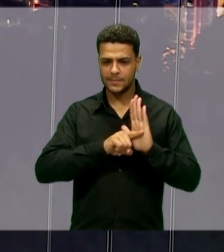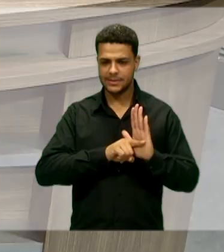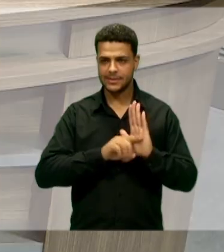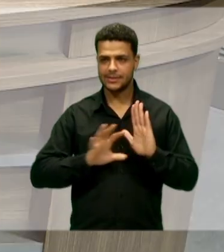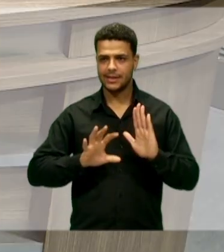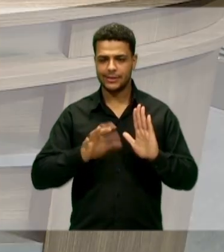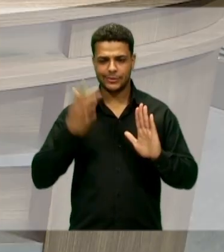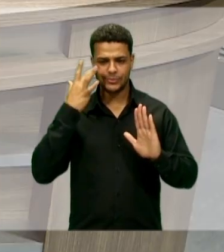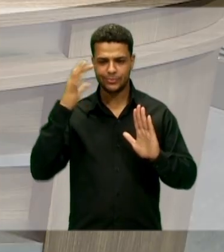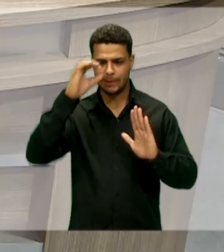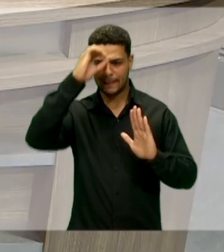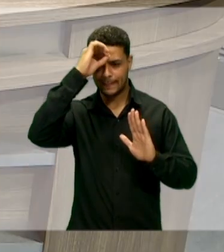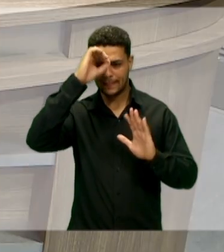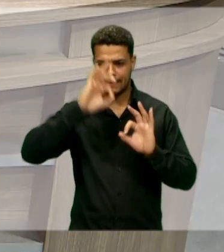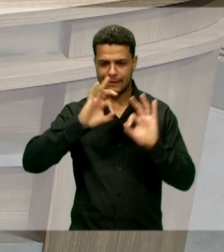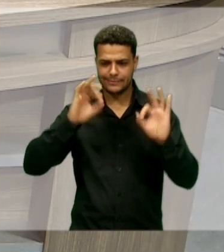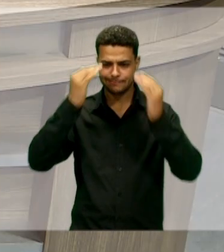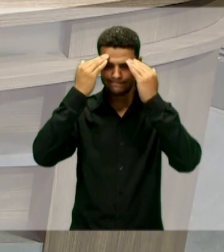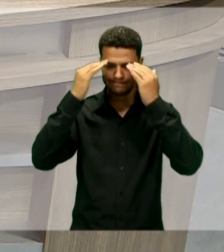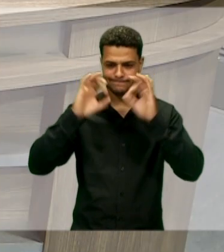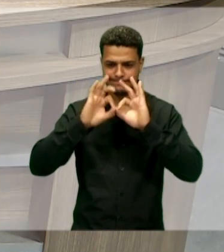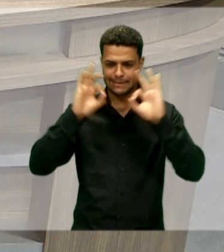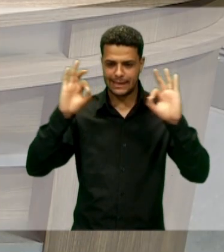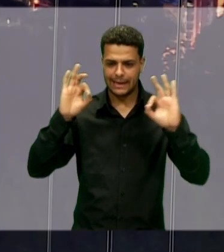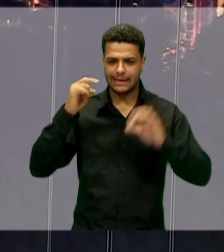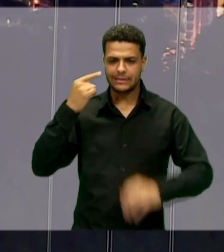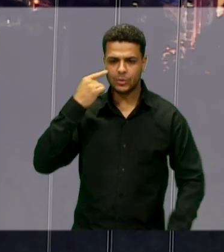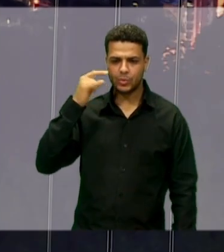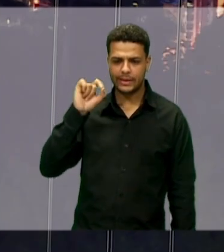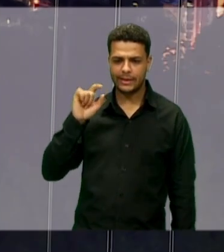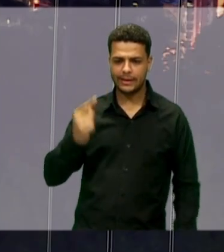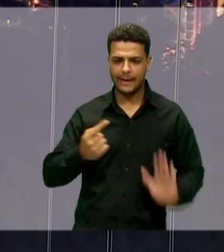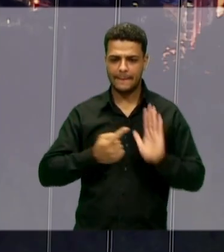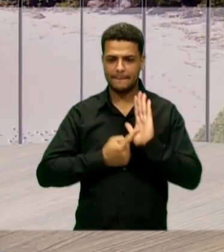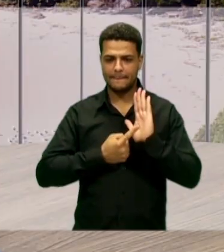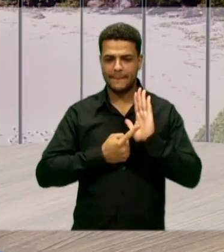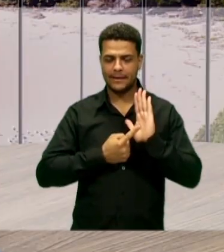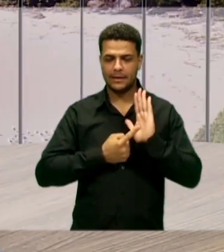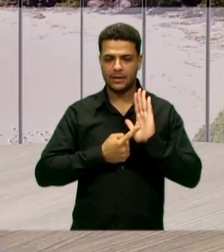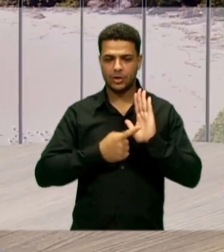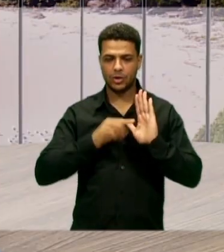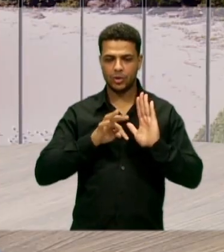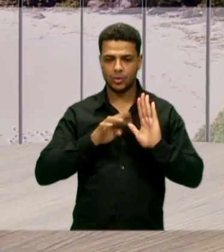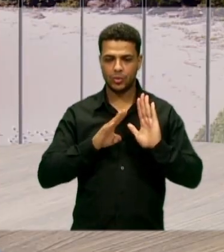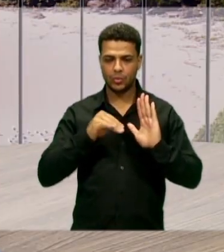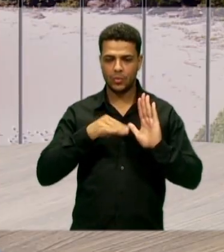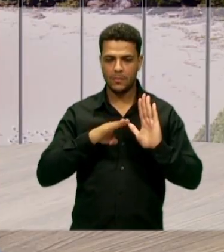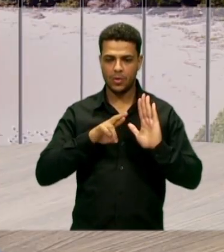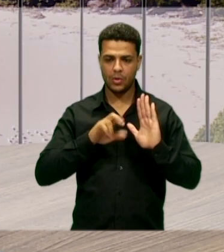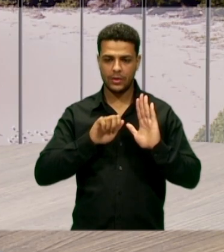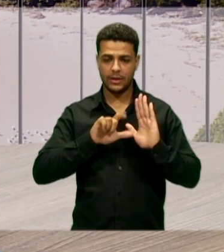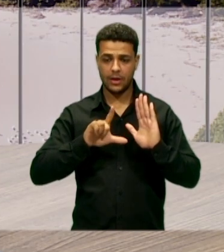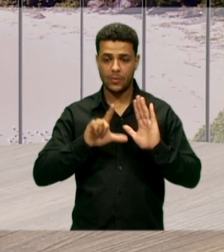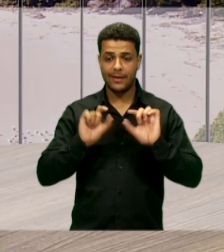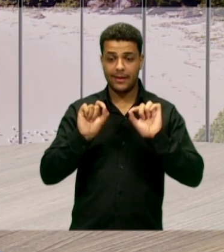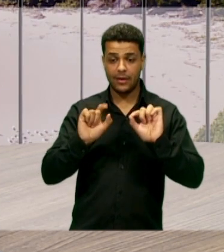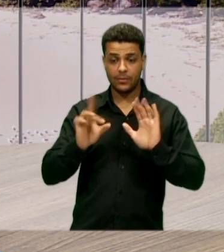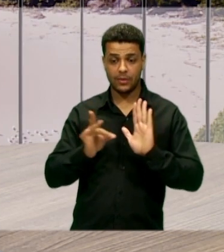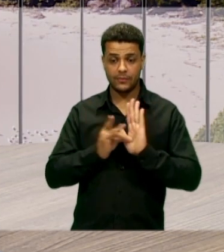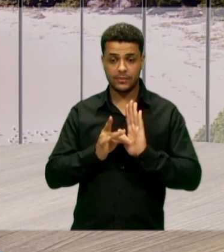não sei nada, não entendo nada. O que é marcador tumoral? Marcador tumoral, vamos lá. Na realidade,